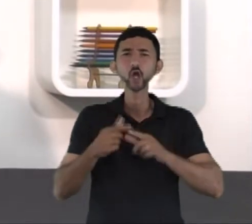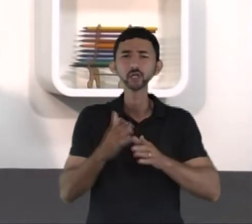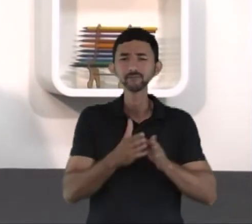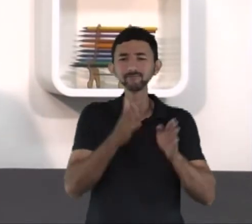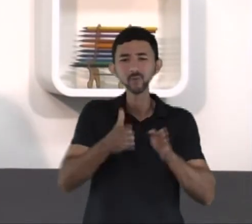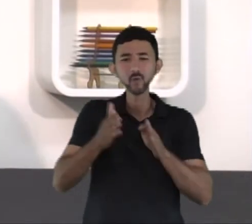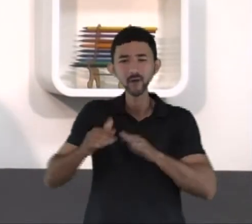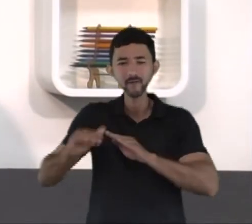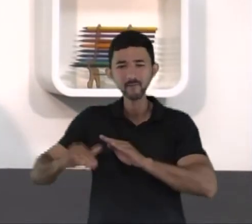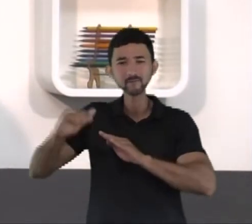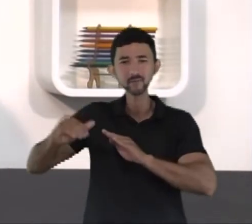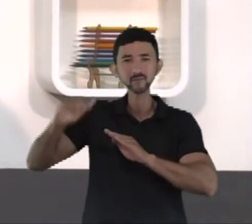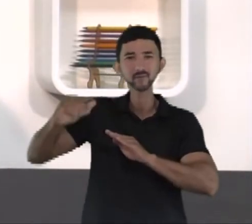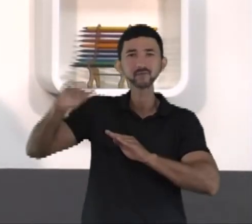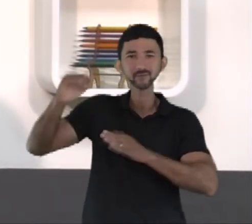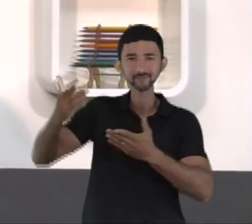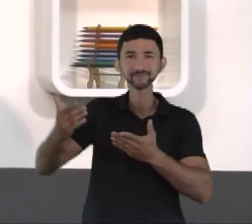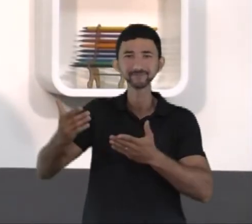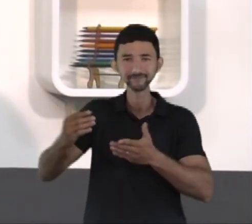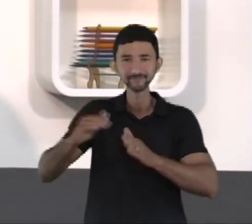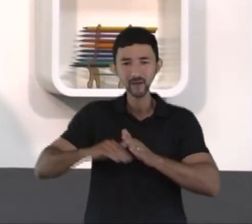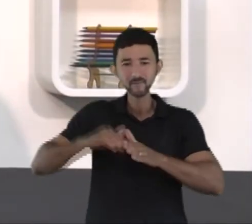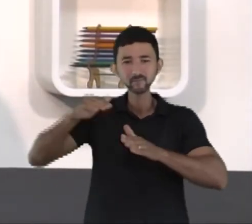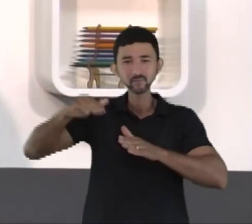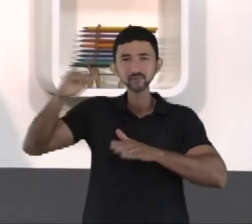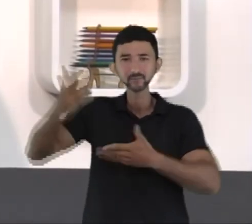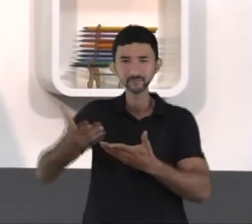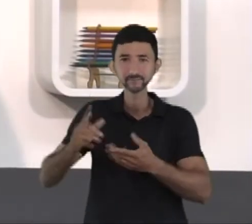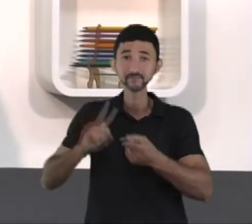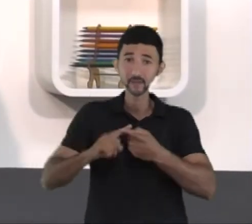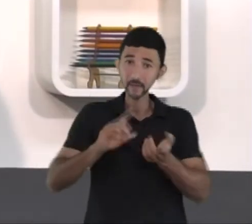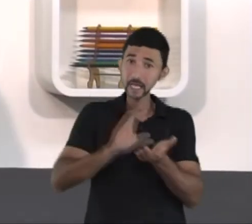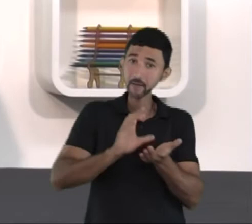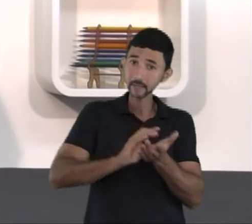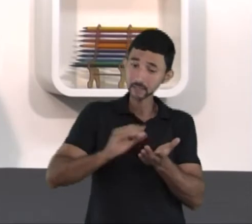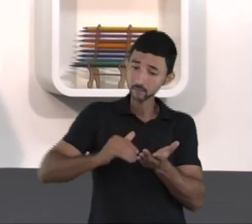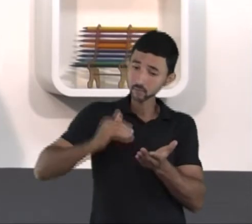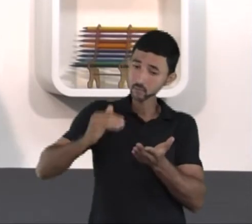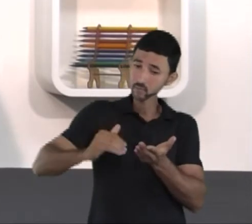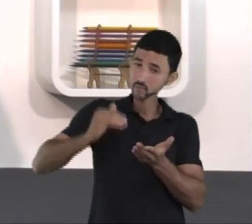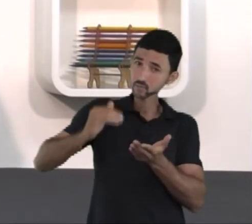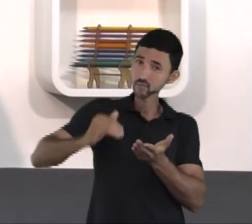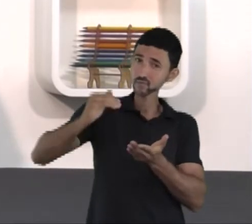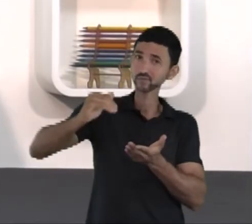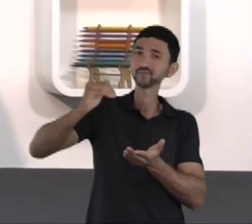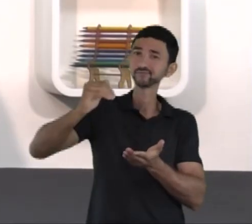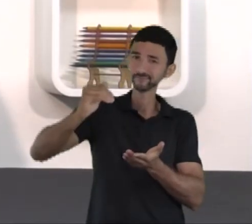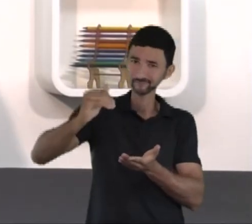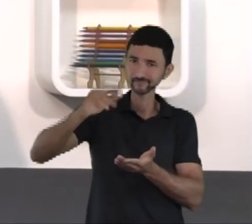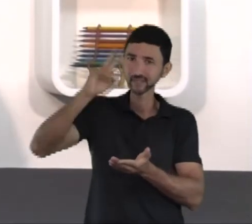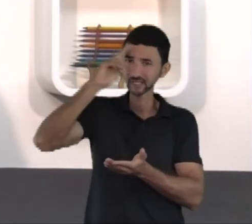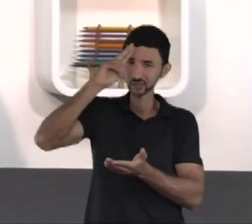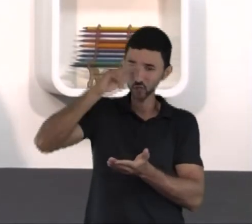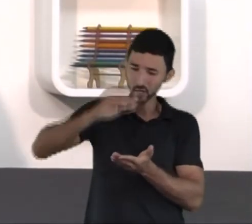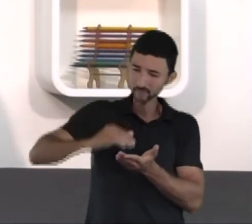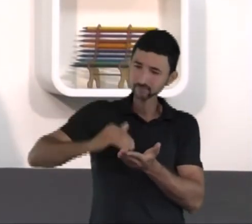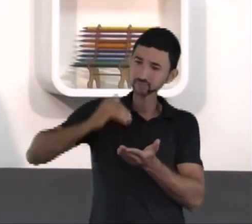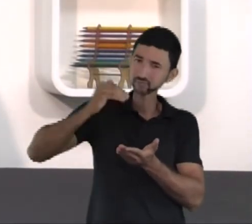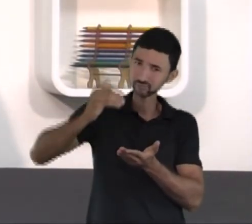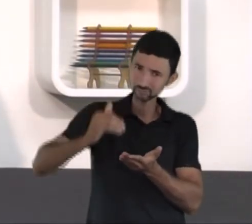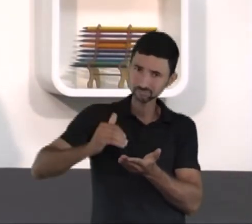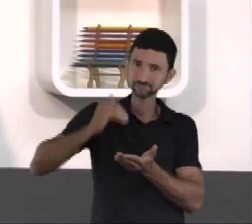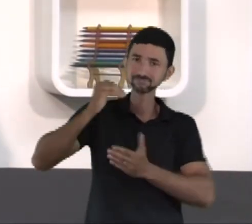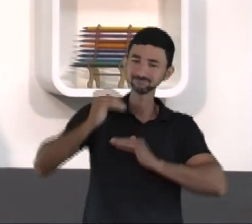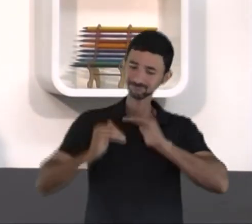tu evolui. Né? A mesma coisa aconteceu com o capitalismo. Na história dele, ele foi evoluindo. Ele foi evoluindo.